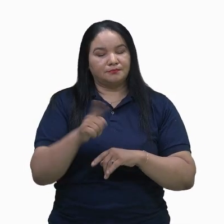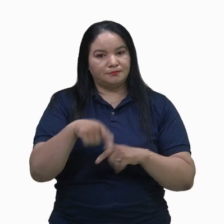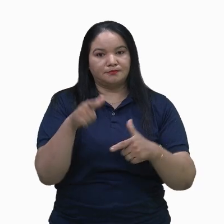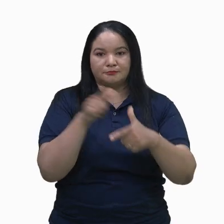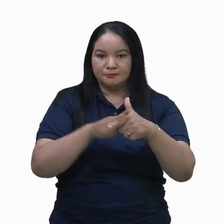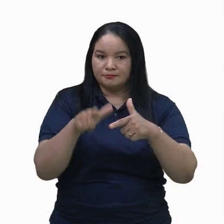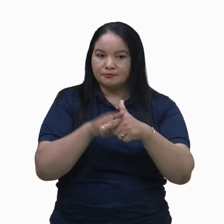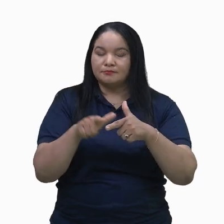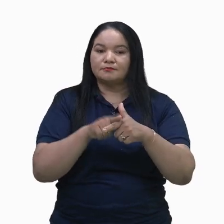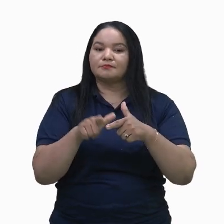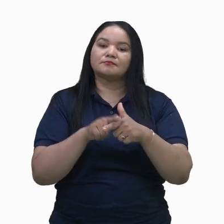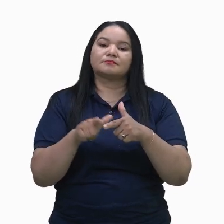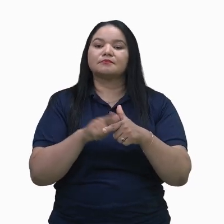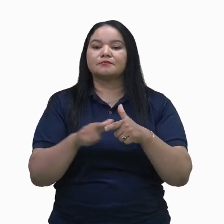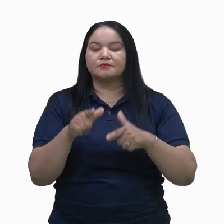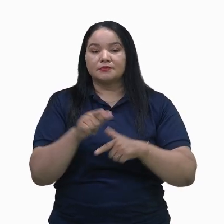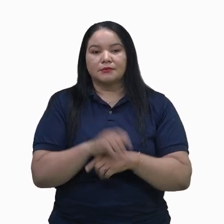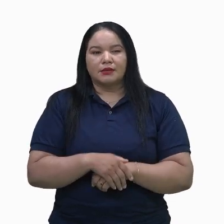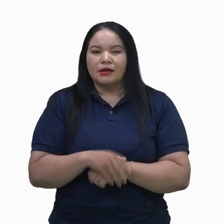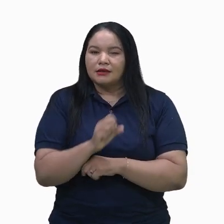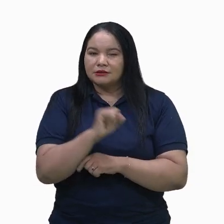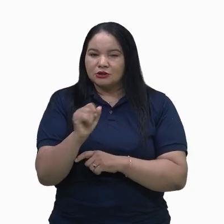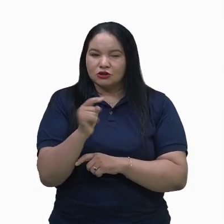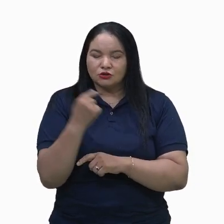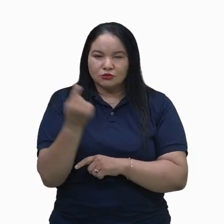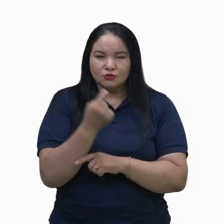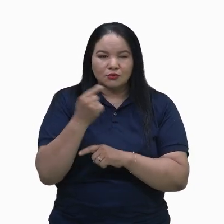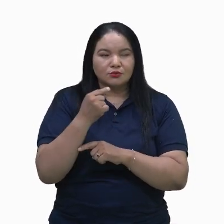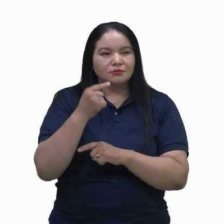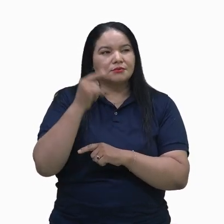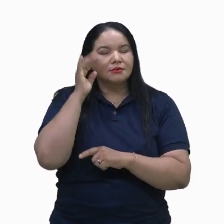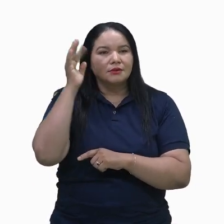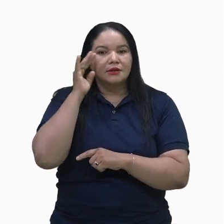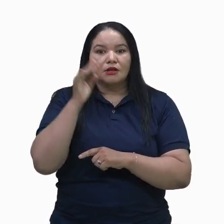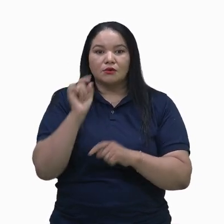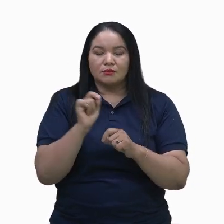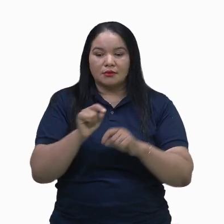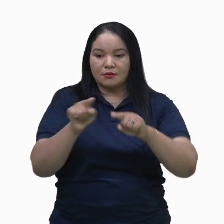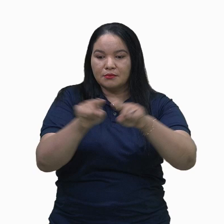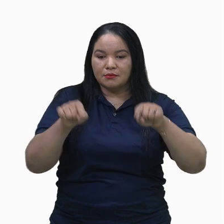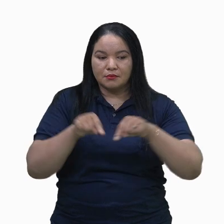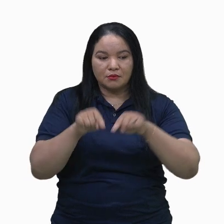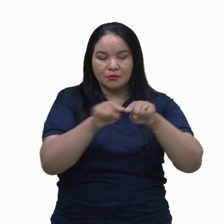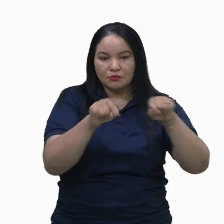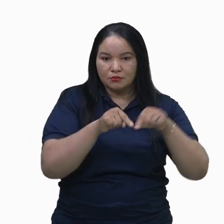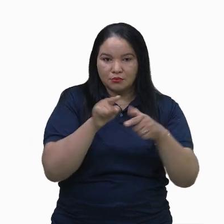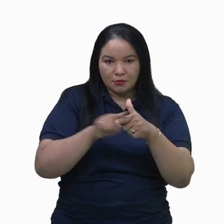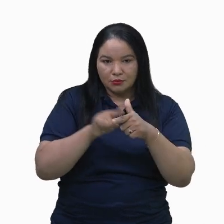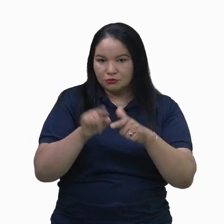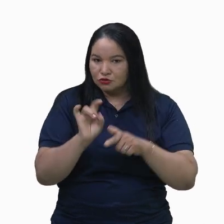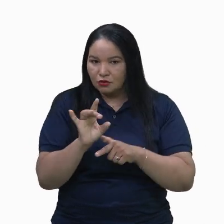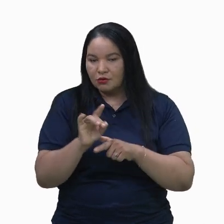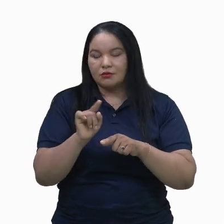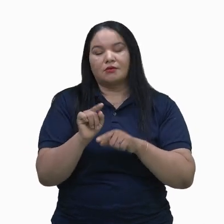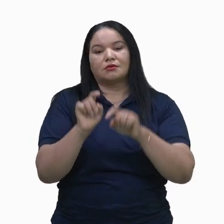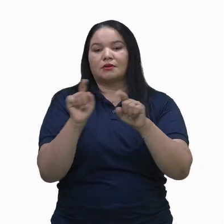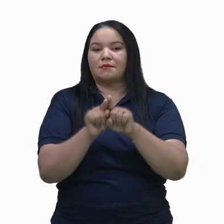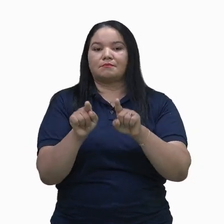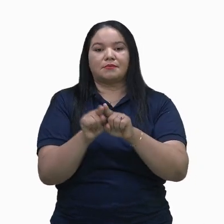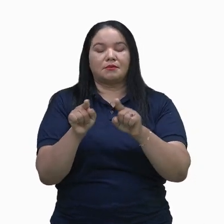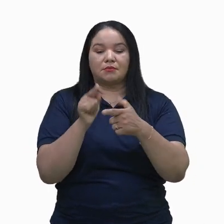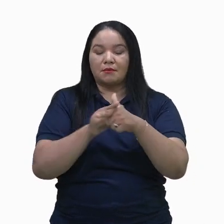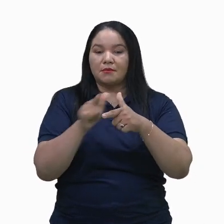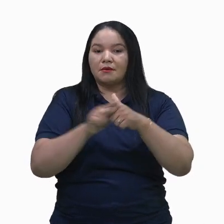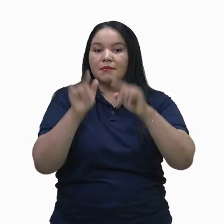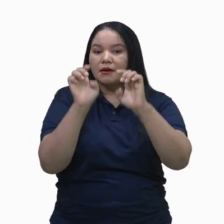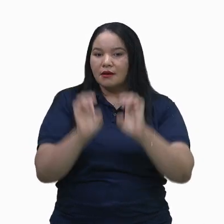é um problema, se a gente for levar em consideração, né, apenas uma questão territorial, né, mas a gente tem aí um problema ético, né? Ele revela